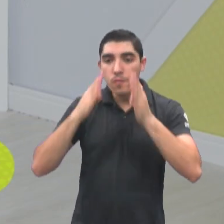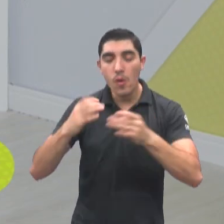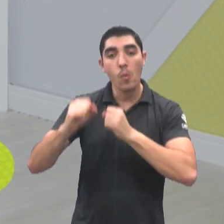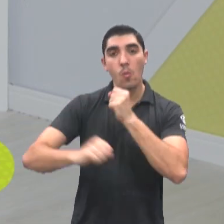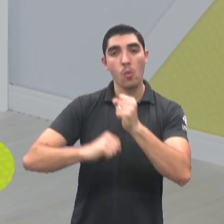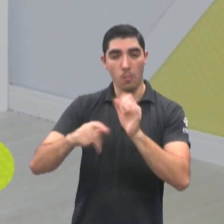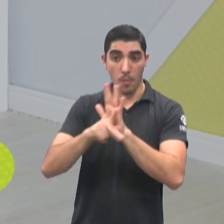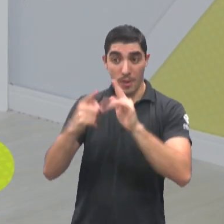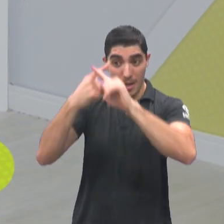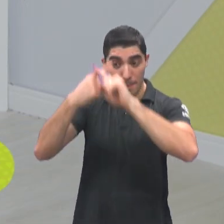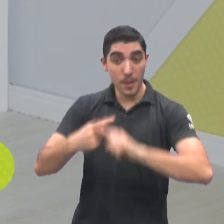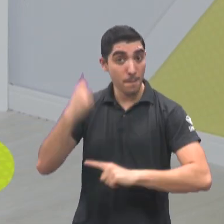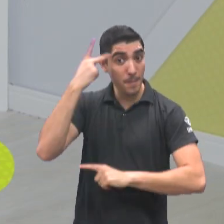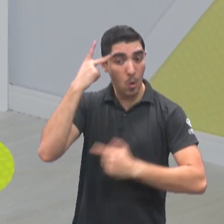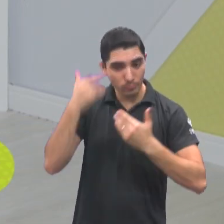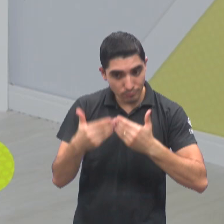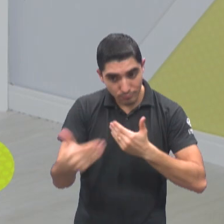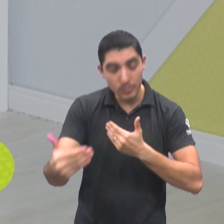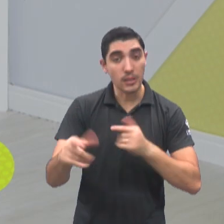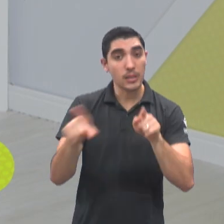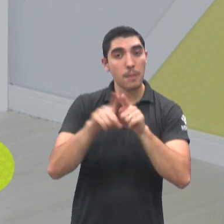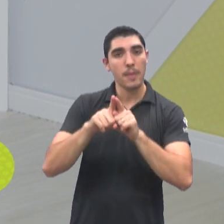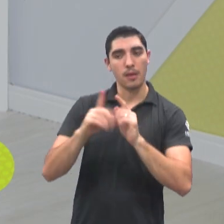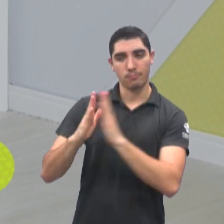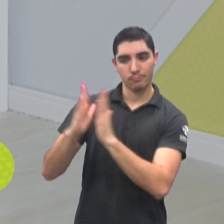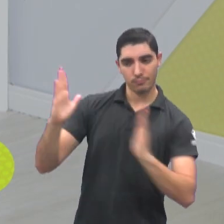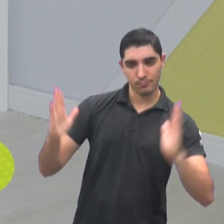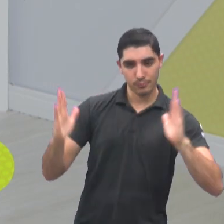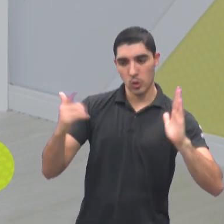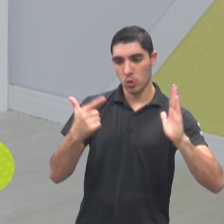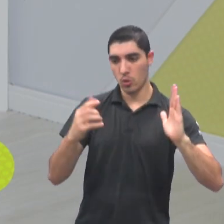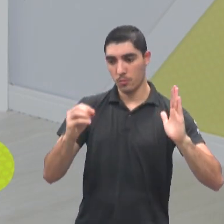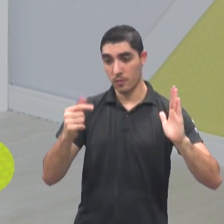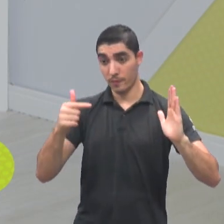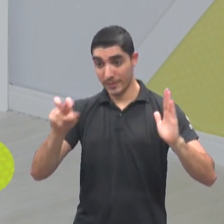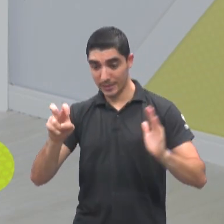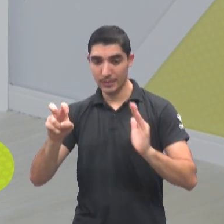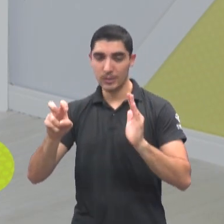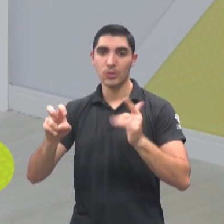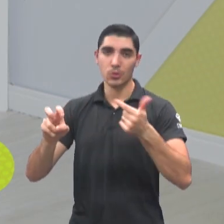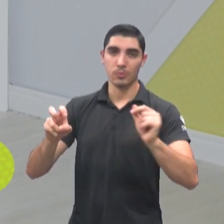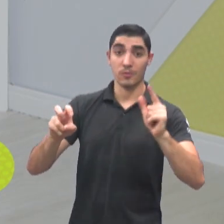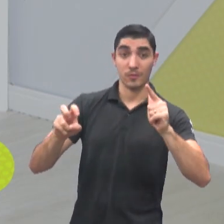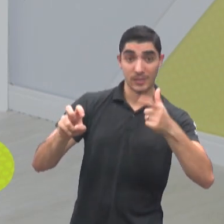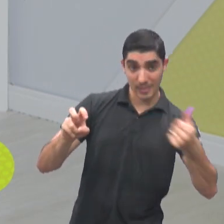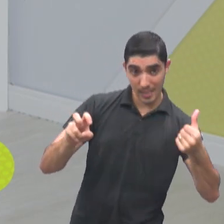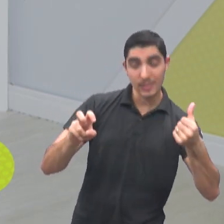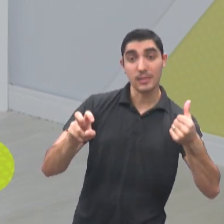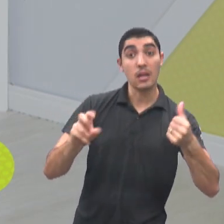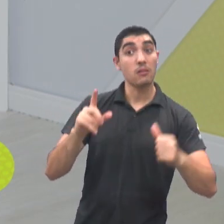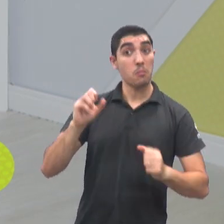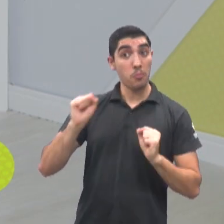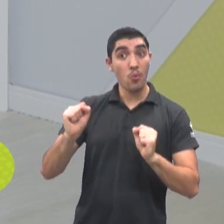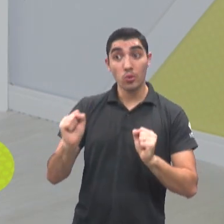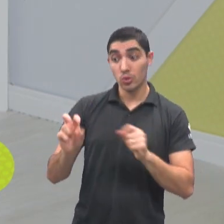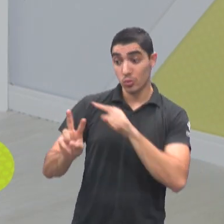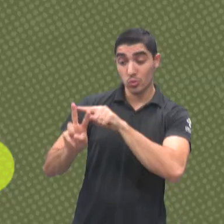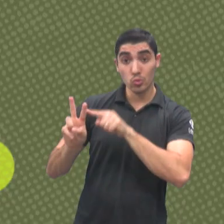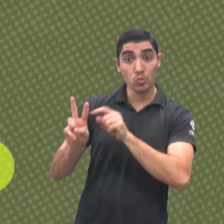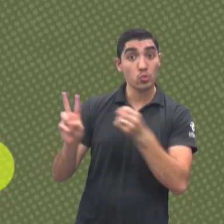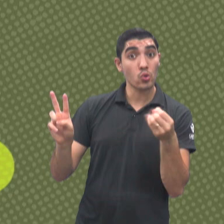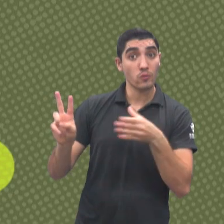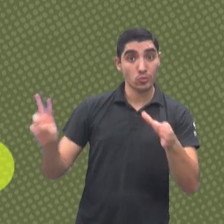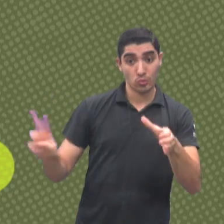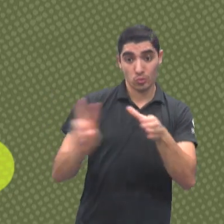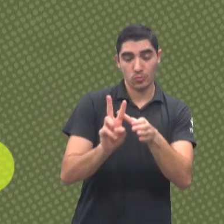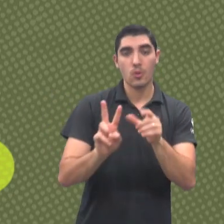Campeonato Paulista e a temporada 25-26. 2 reforços devem ser anunciados em breve para o time do São José. O primeiro é do oposto